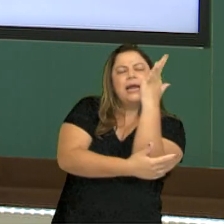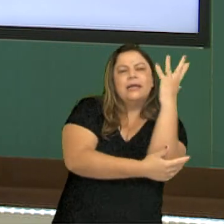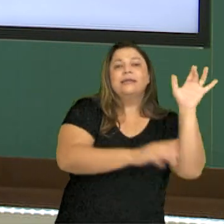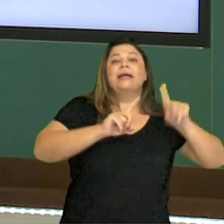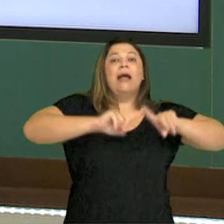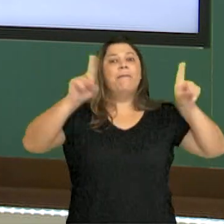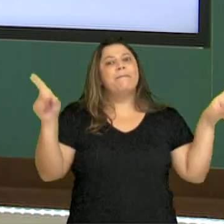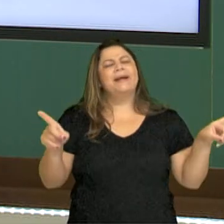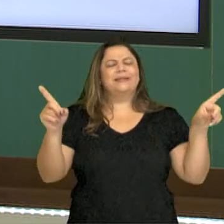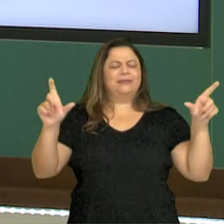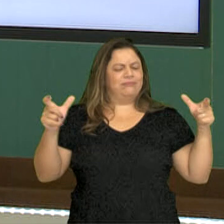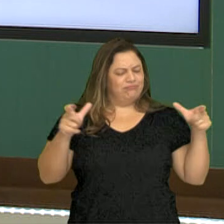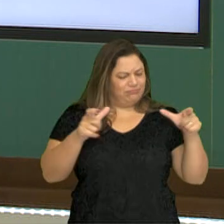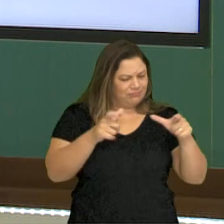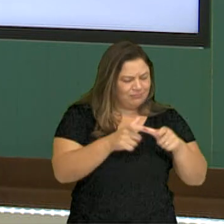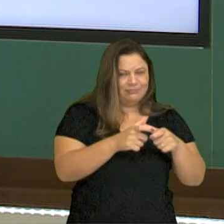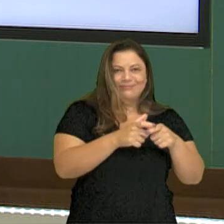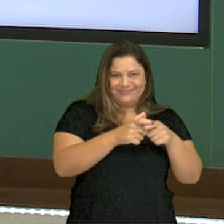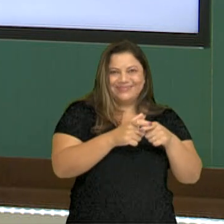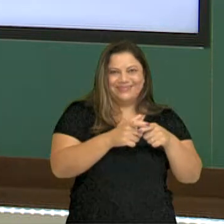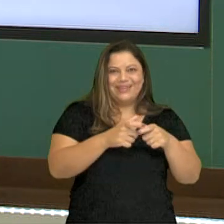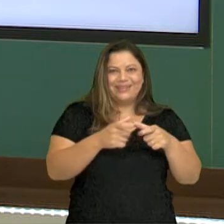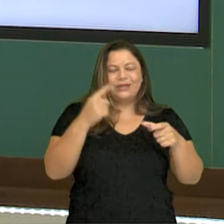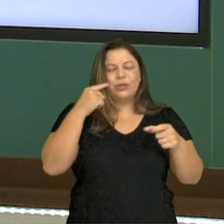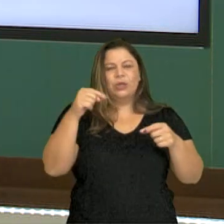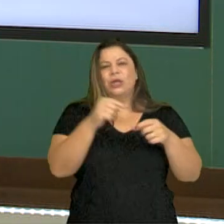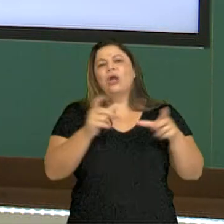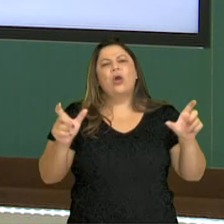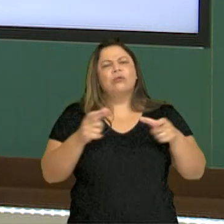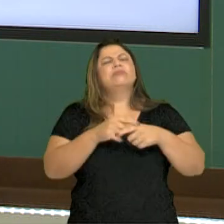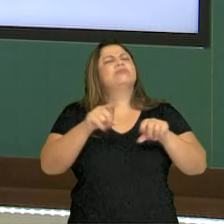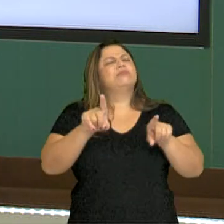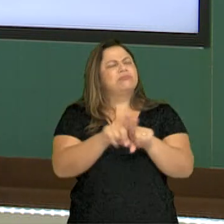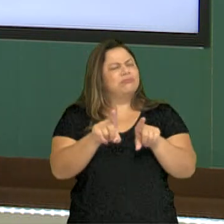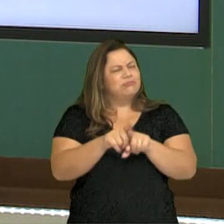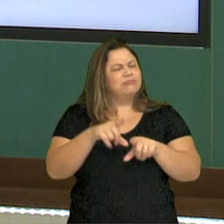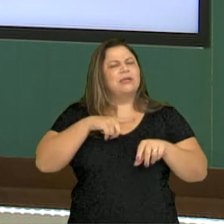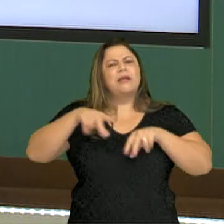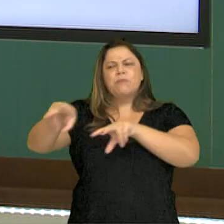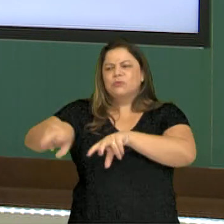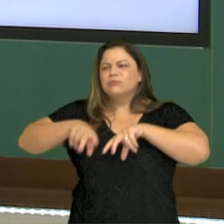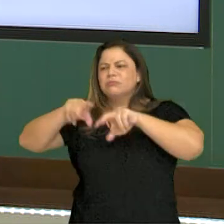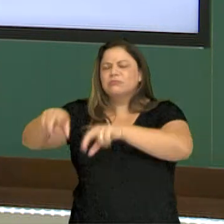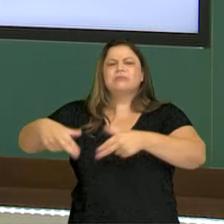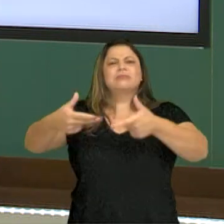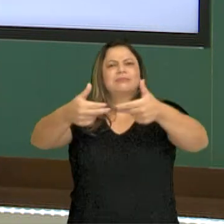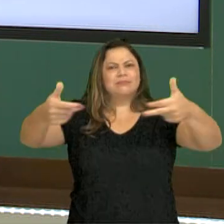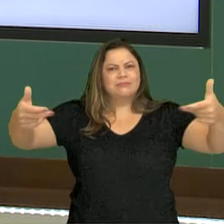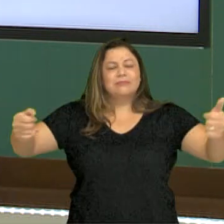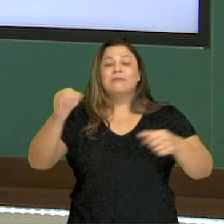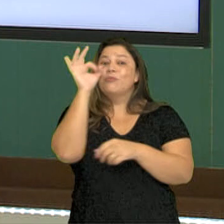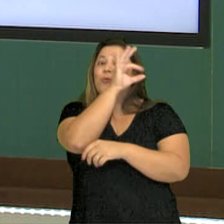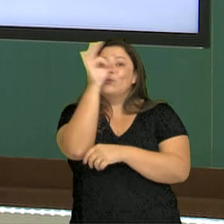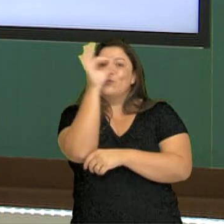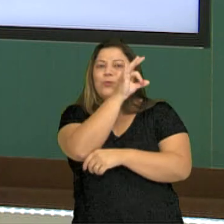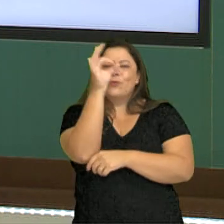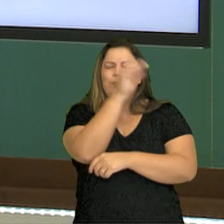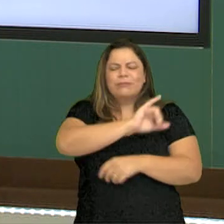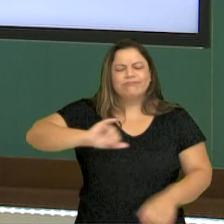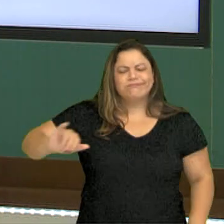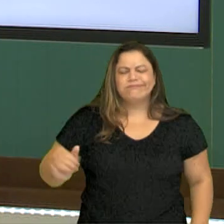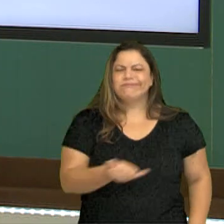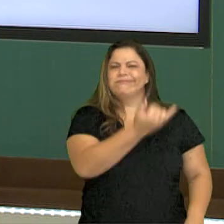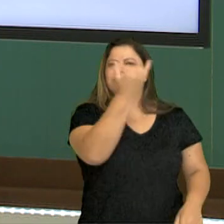cidades do interior também têm muitos campos, muitas regiões verdes. Então aproveitem, né, essas áreas dentro